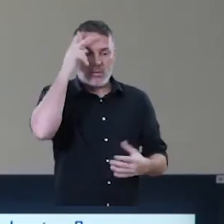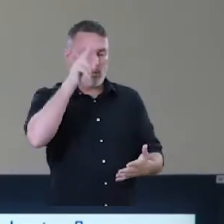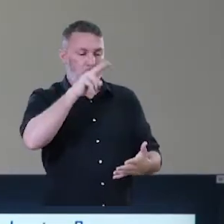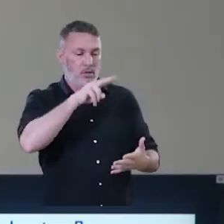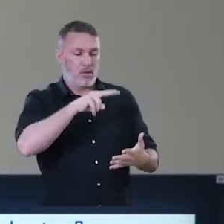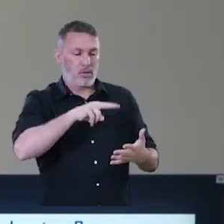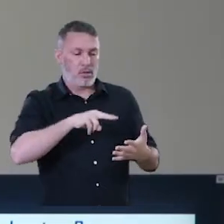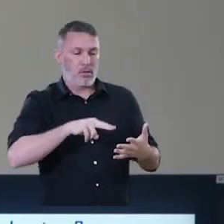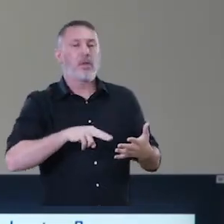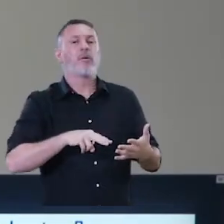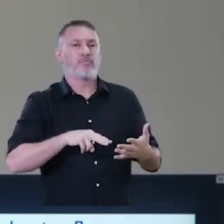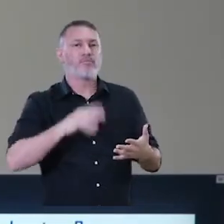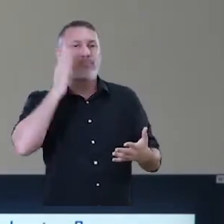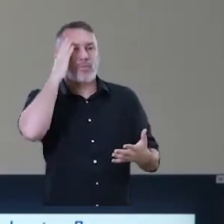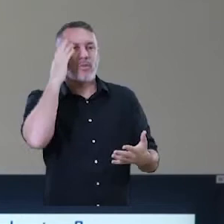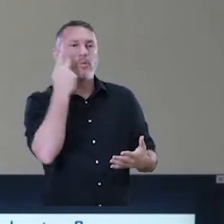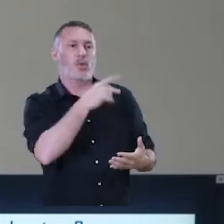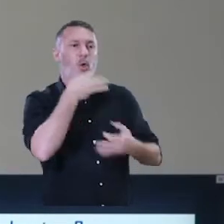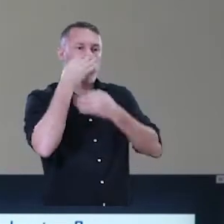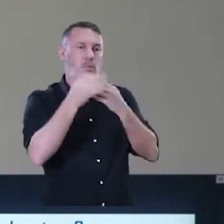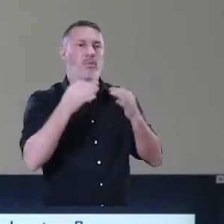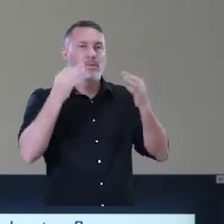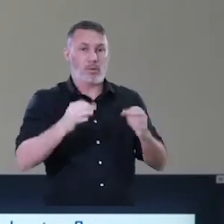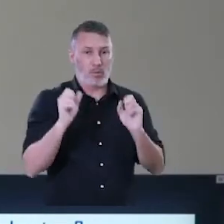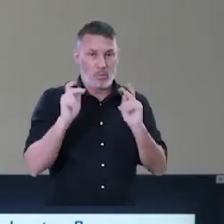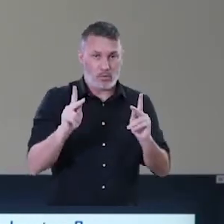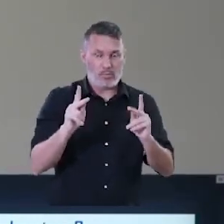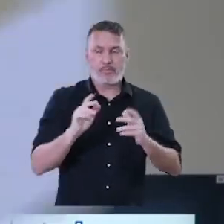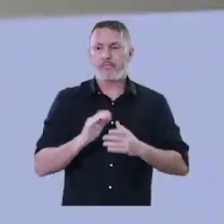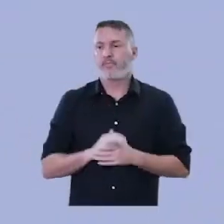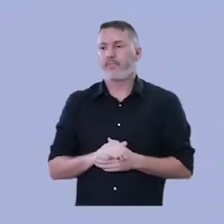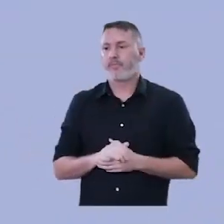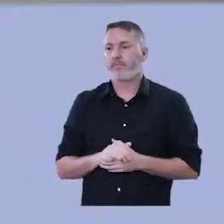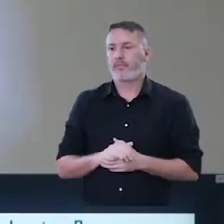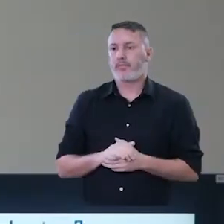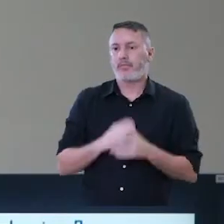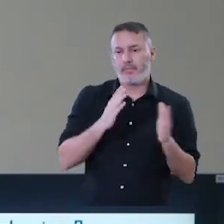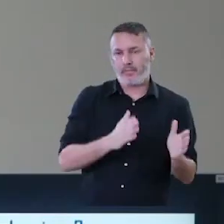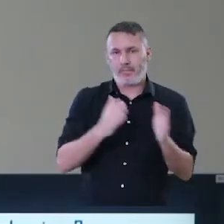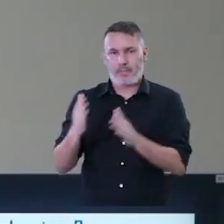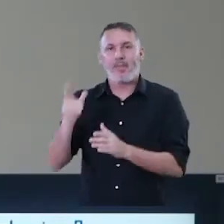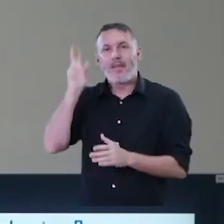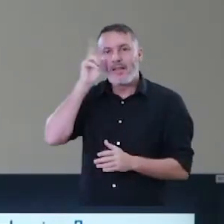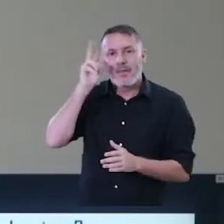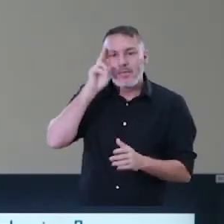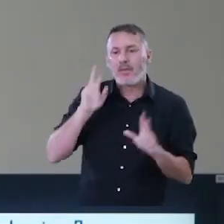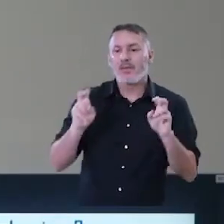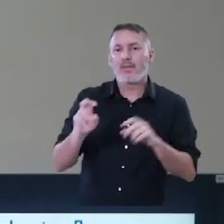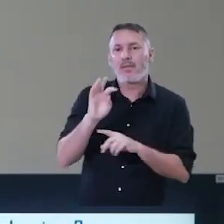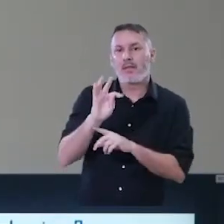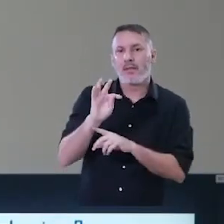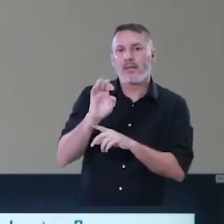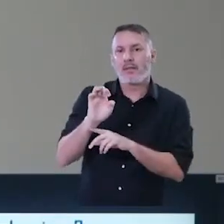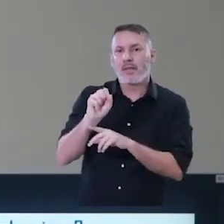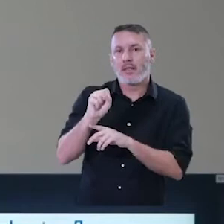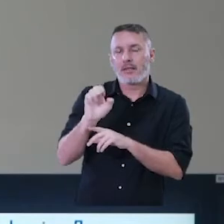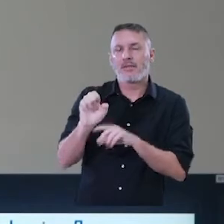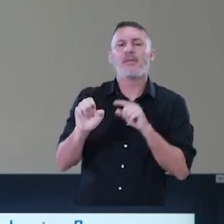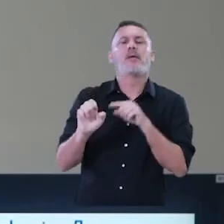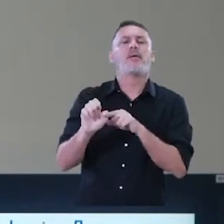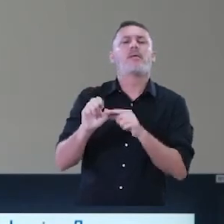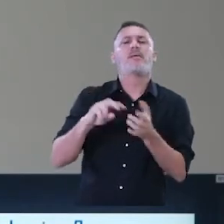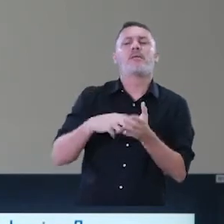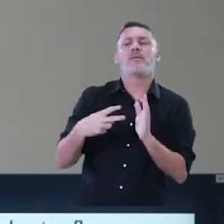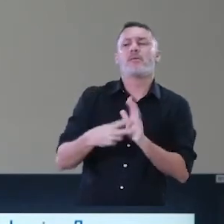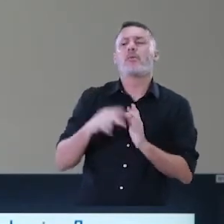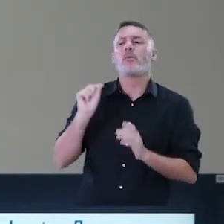posição. No caso da Rayane, queria terminar o relacionamento. Perfeito? Então, queridos, quando nós falamos em tese, reiterando,